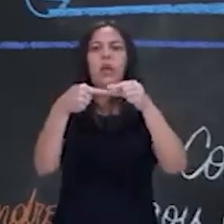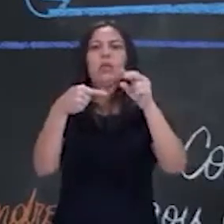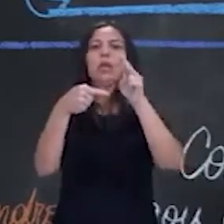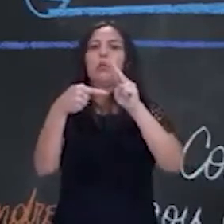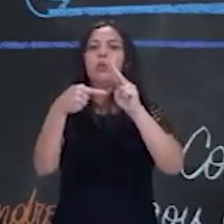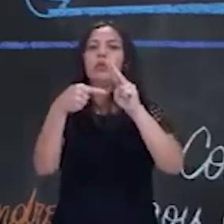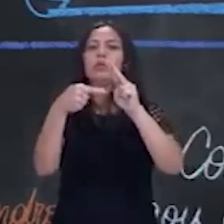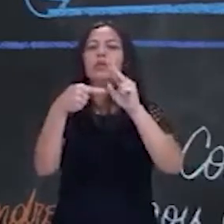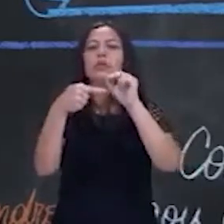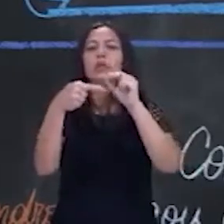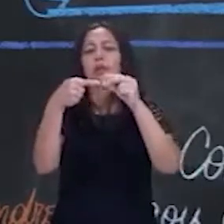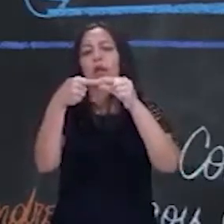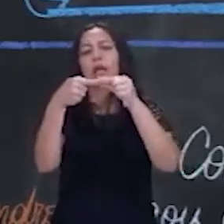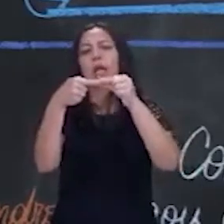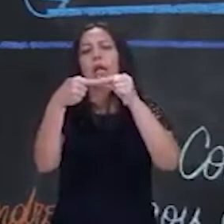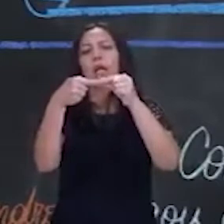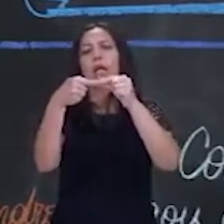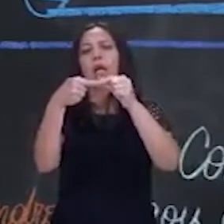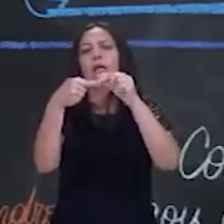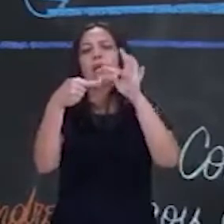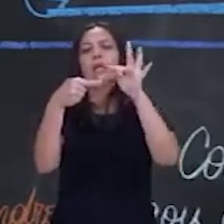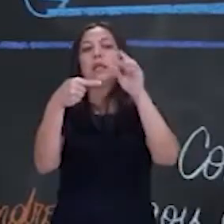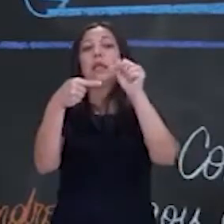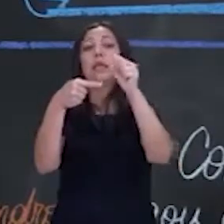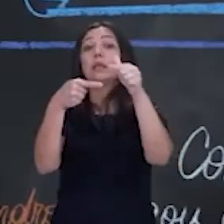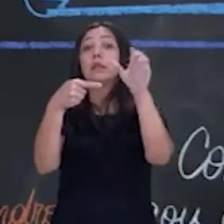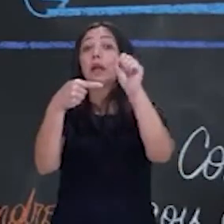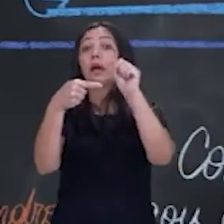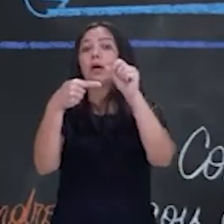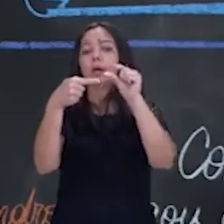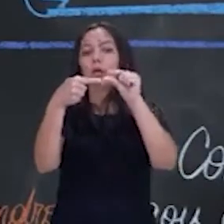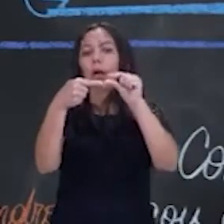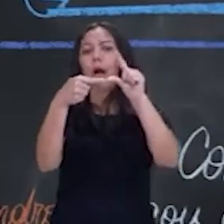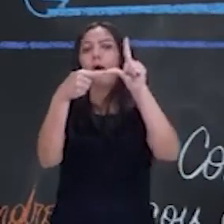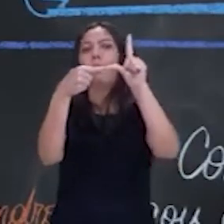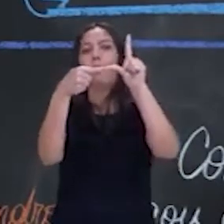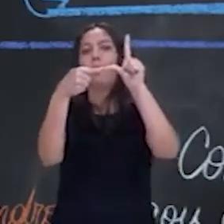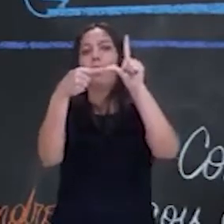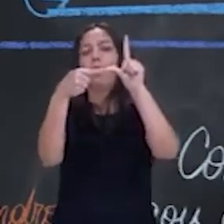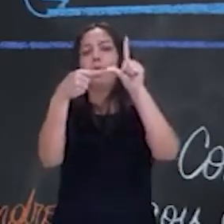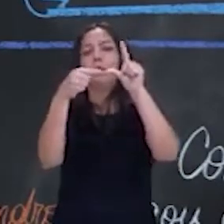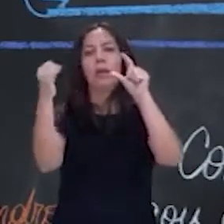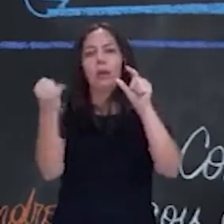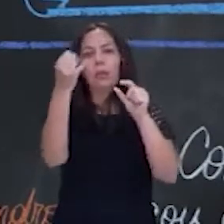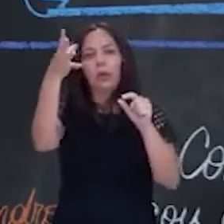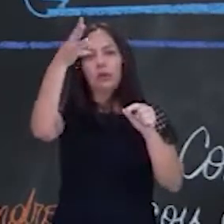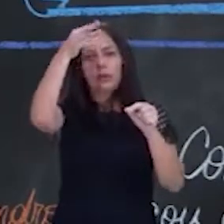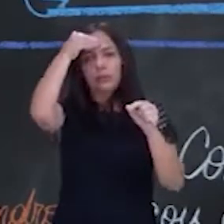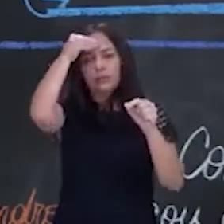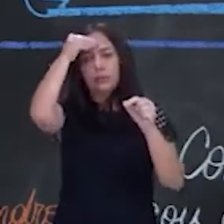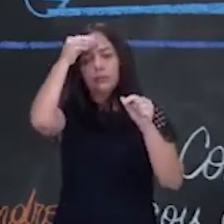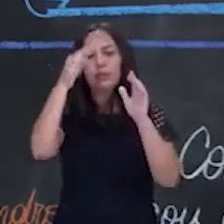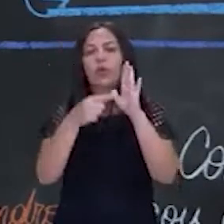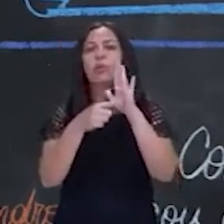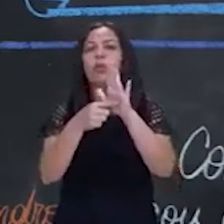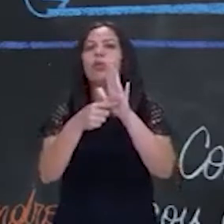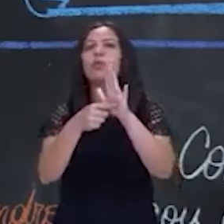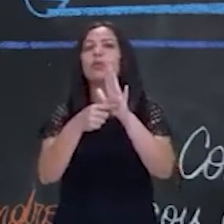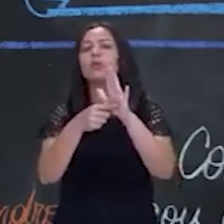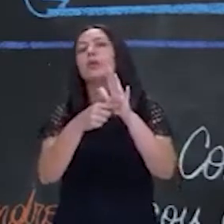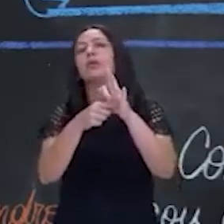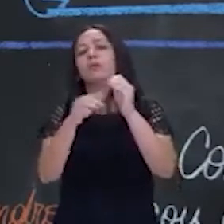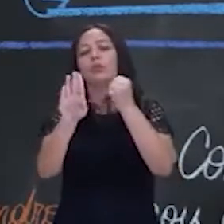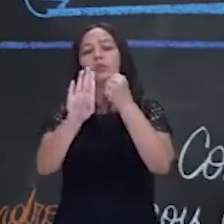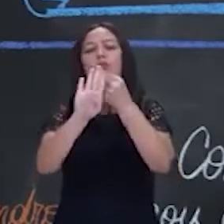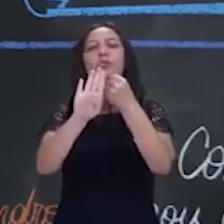grande, que eu uso para a variedade oposta, que é o aumentativo, ok? Então guarda aí que quando eu estou falando das